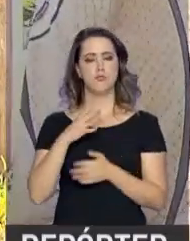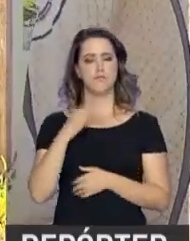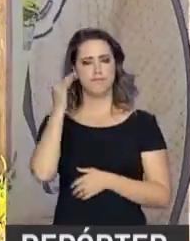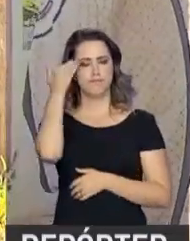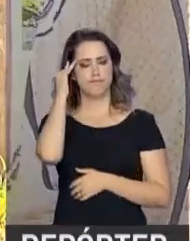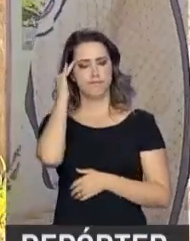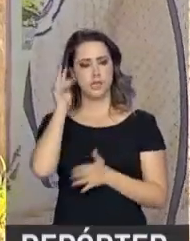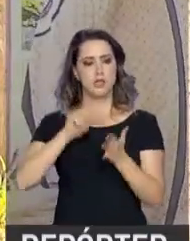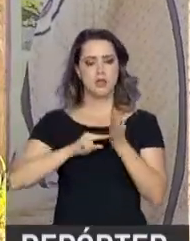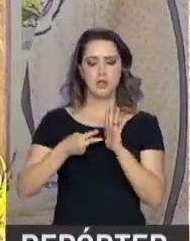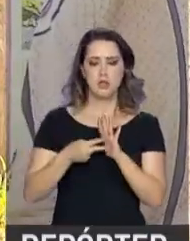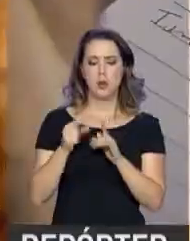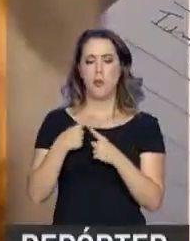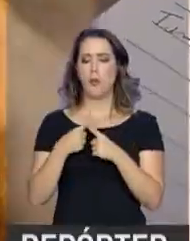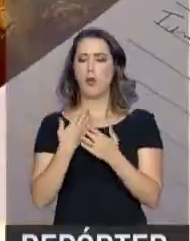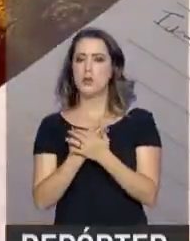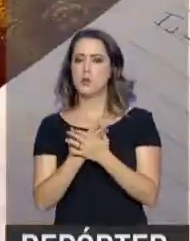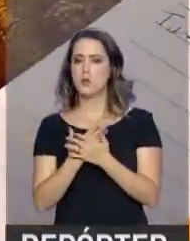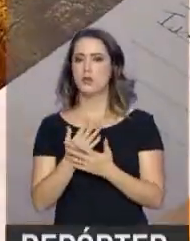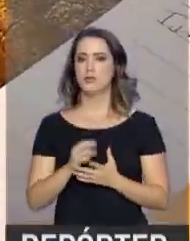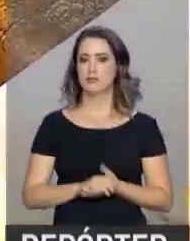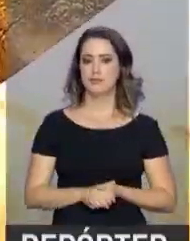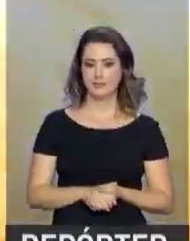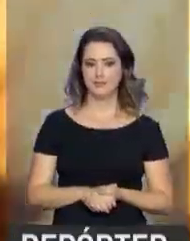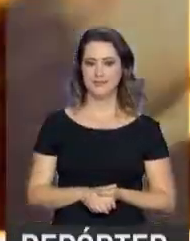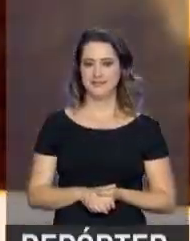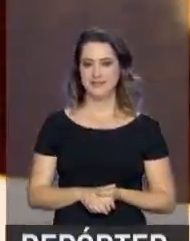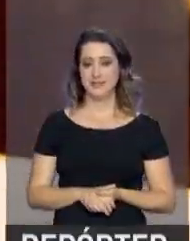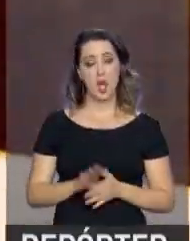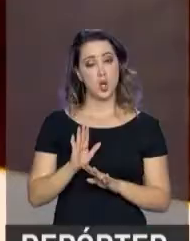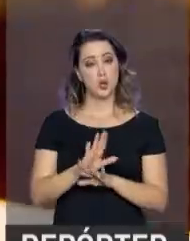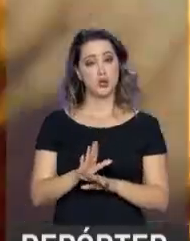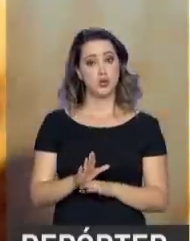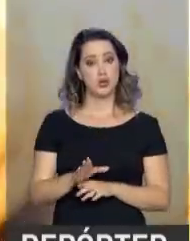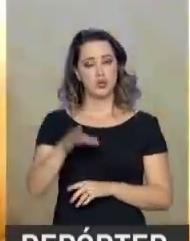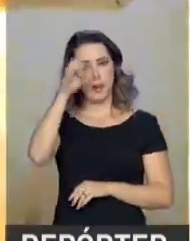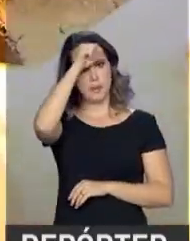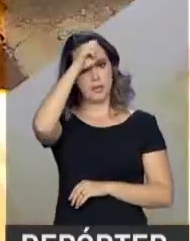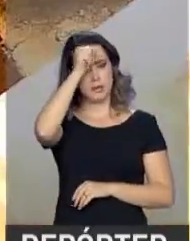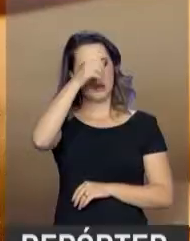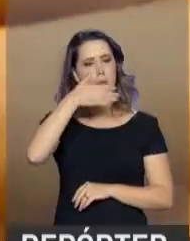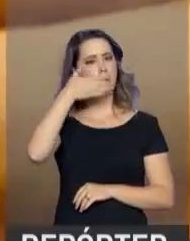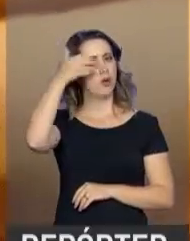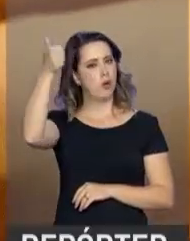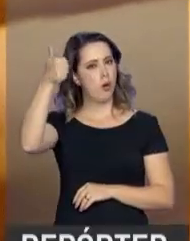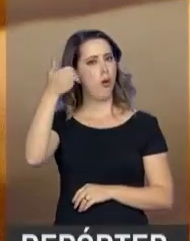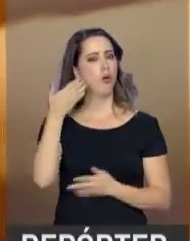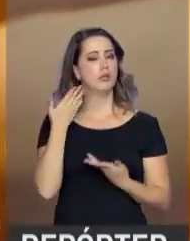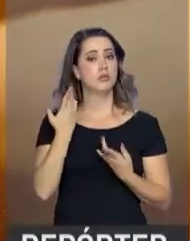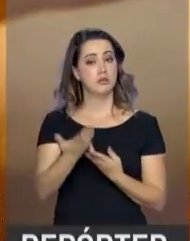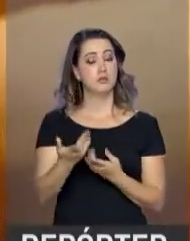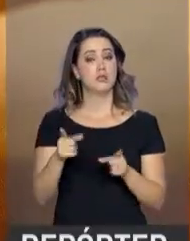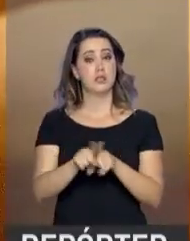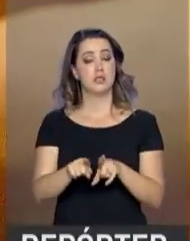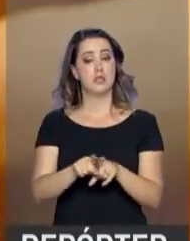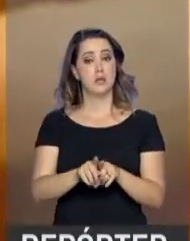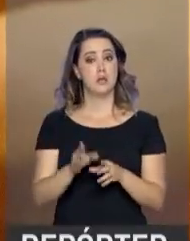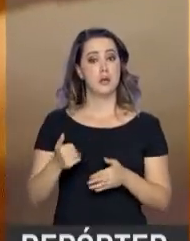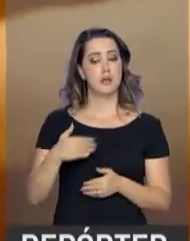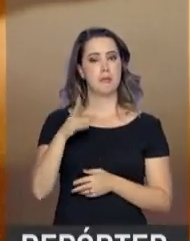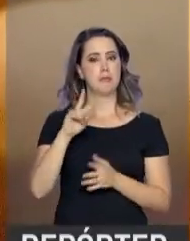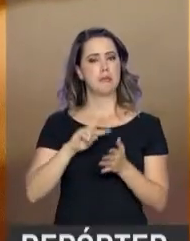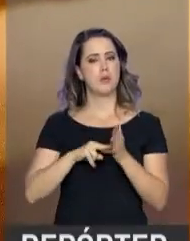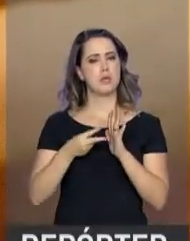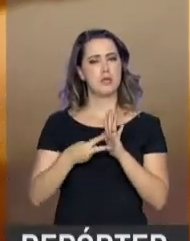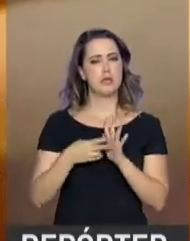para ele o daquele conteúdo o projeto ajuda a fixar a matéria aprendida em sala de aula além de fazer mais sentido